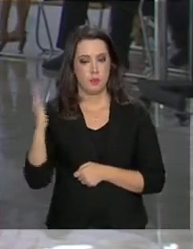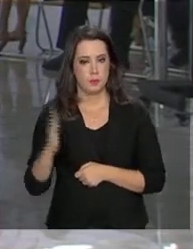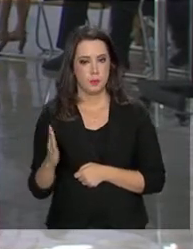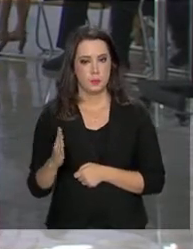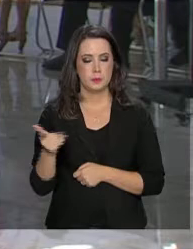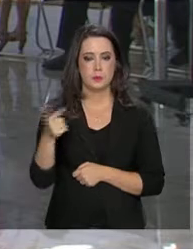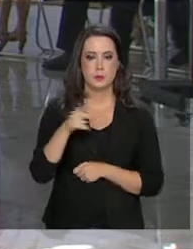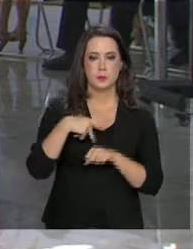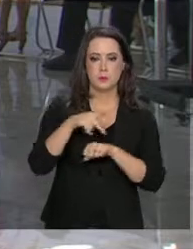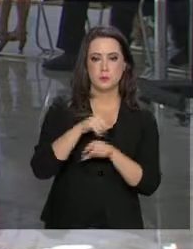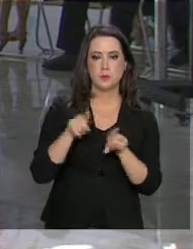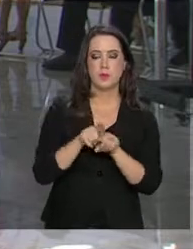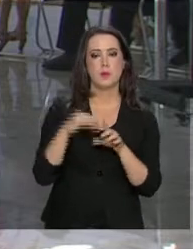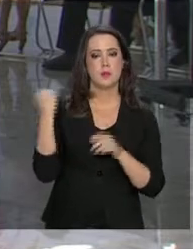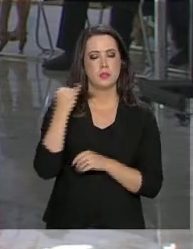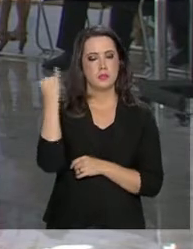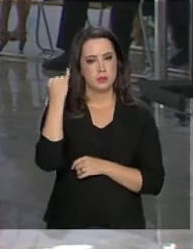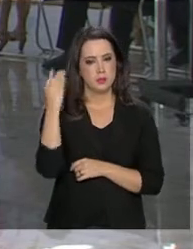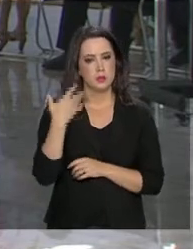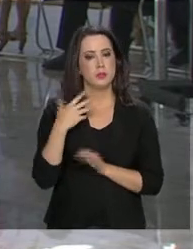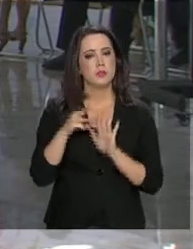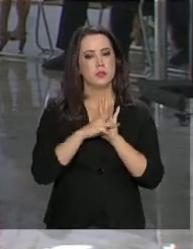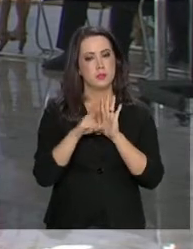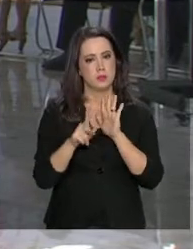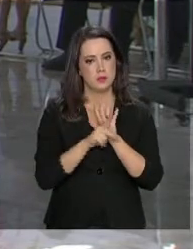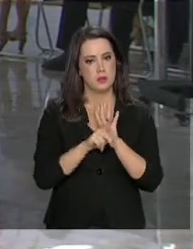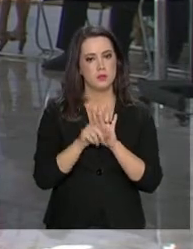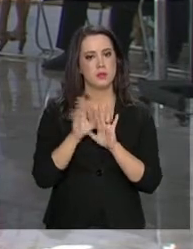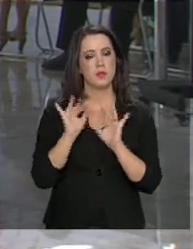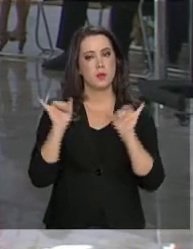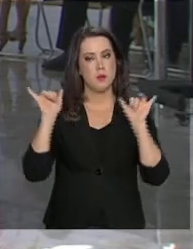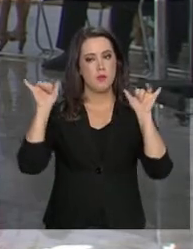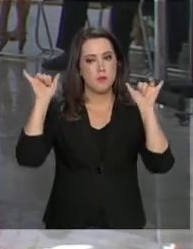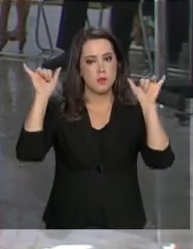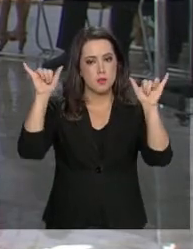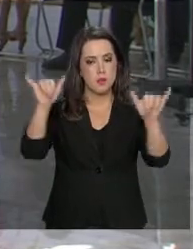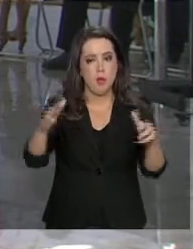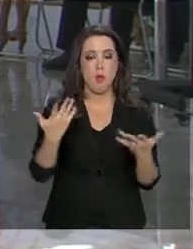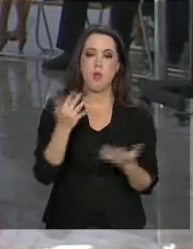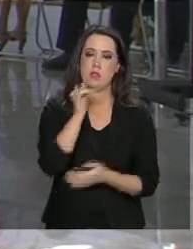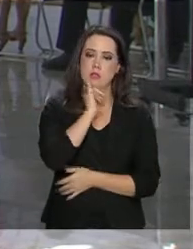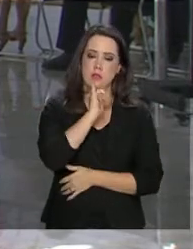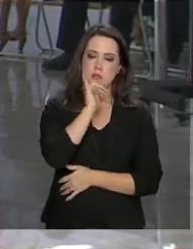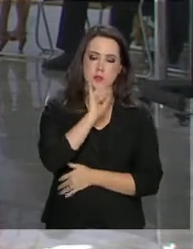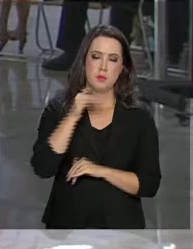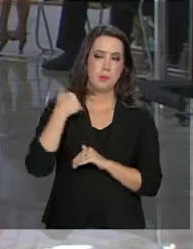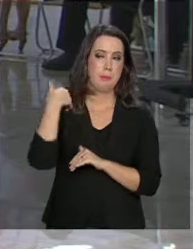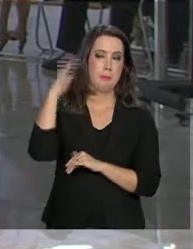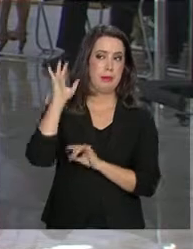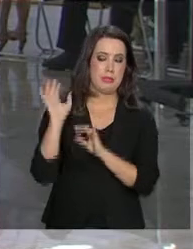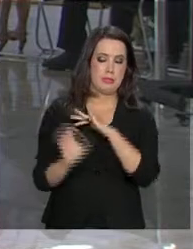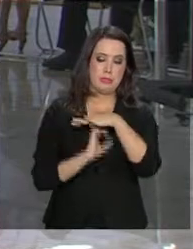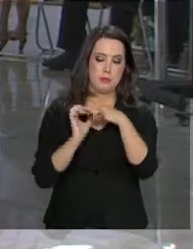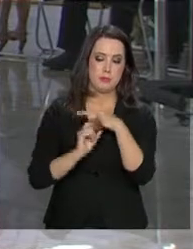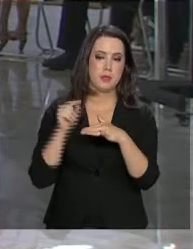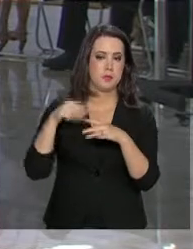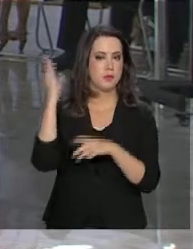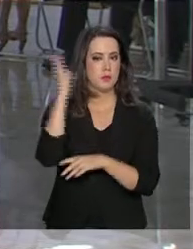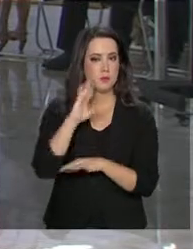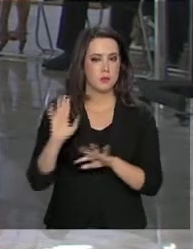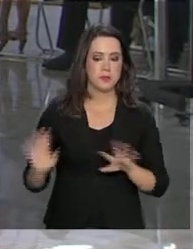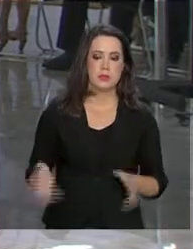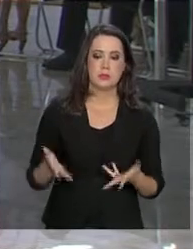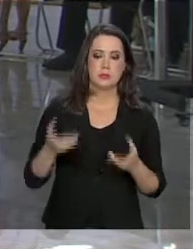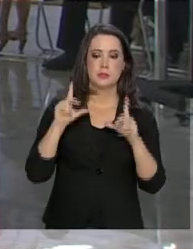destacou as vantagens da medida provisória para o setor da aviação civil como o aumento da concorrência estímulo